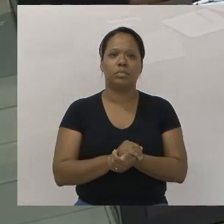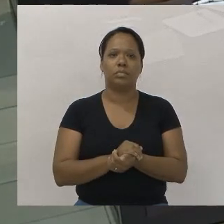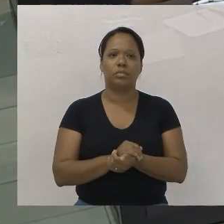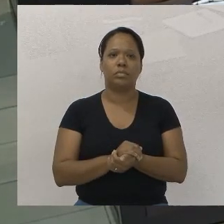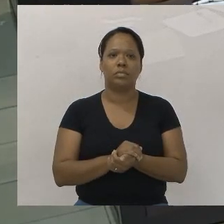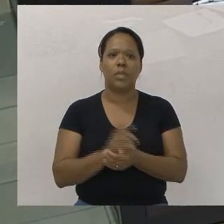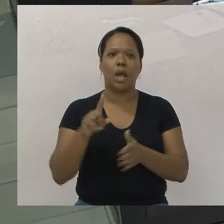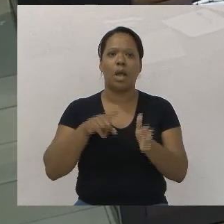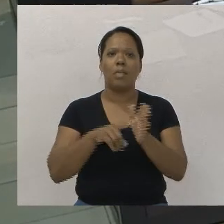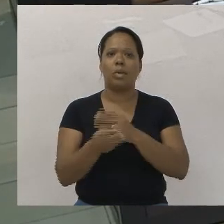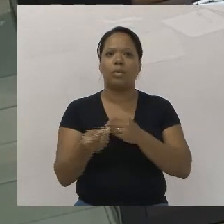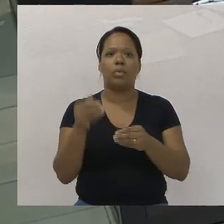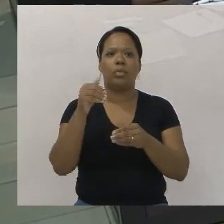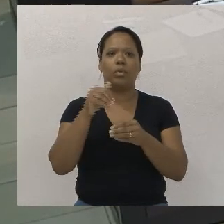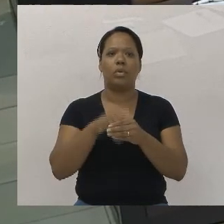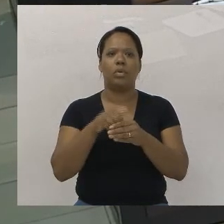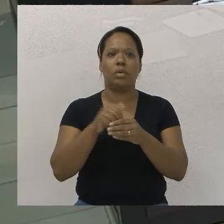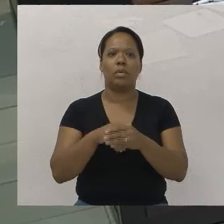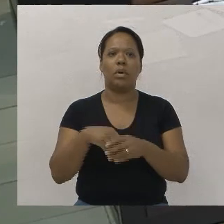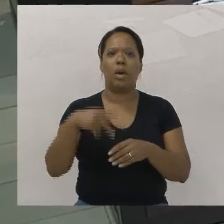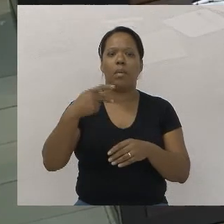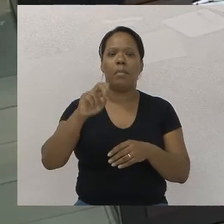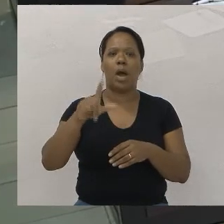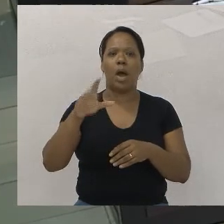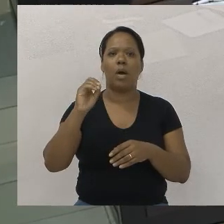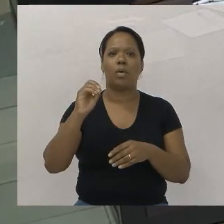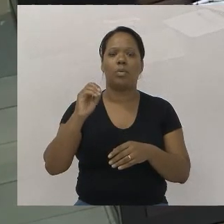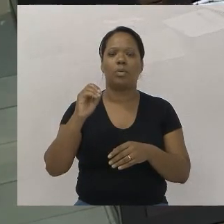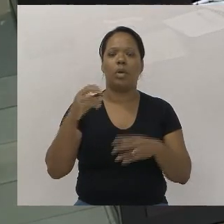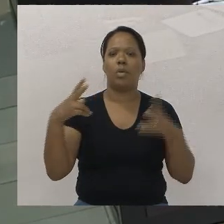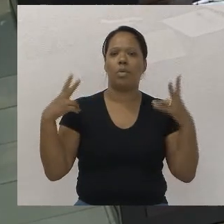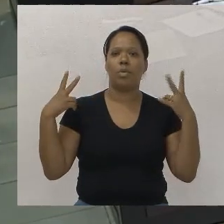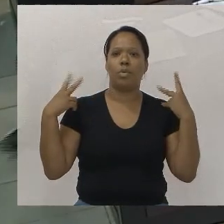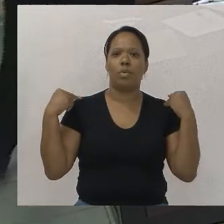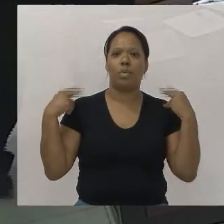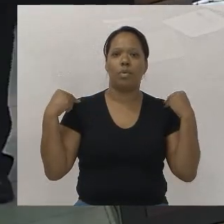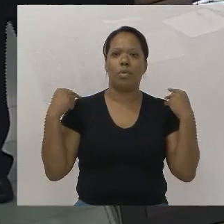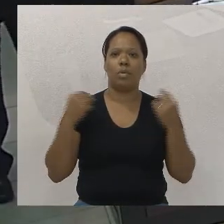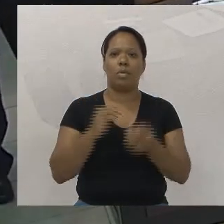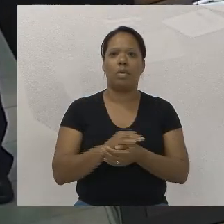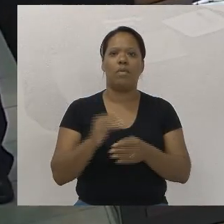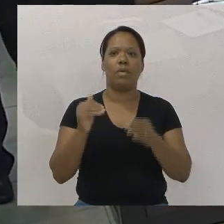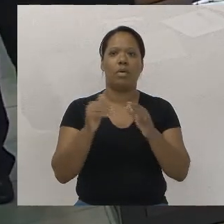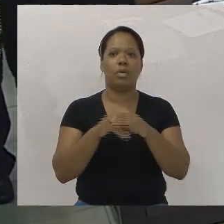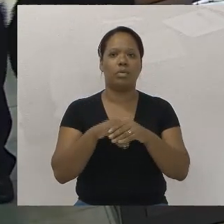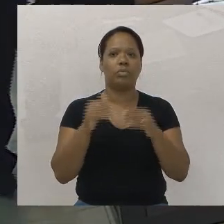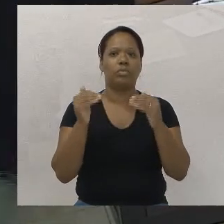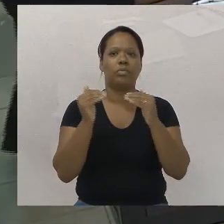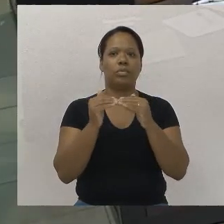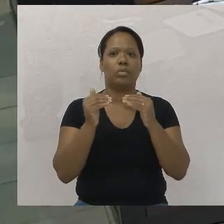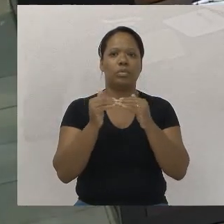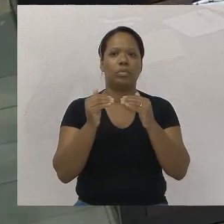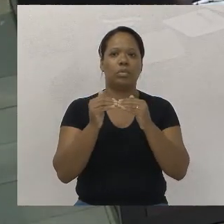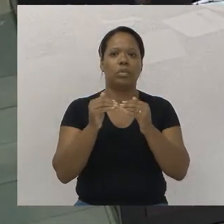como volta ao vereador paulinho dos condores eu sou favorável